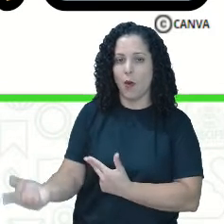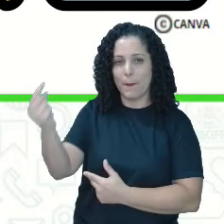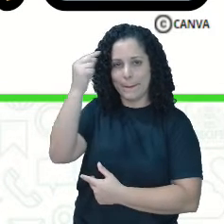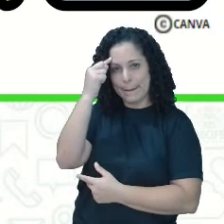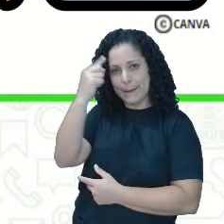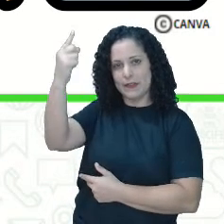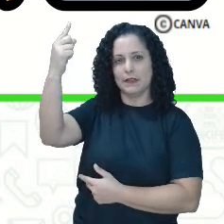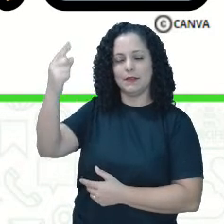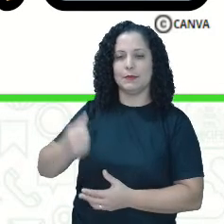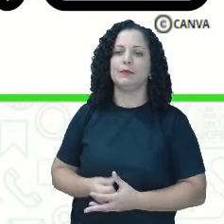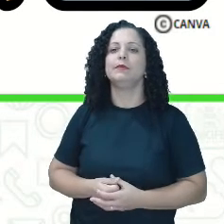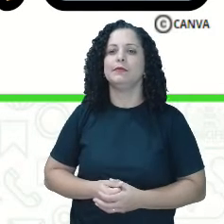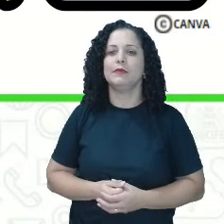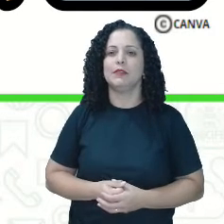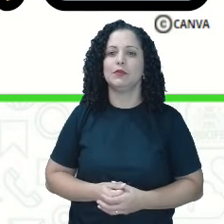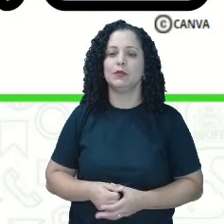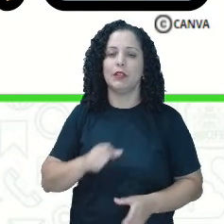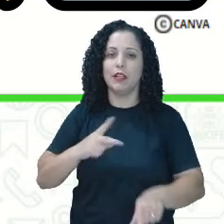certo? Tem a